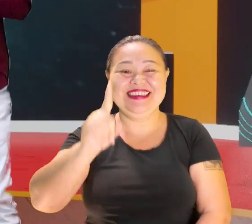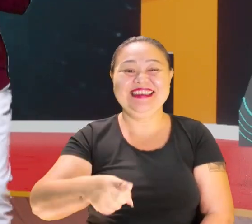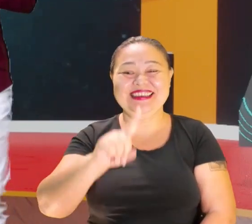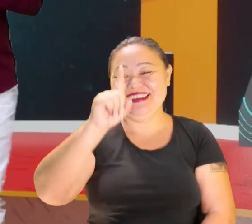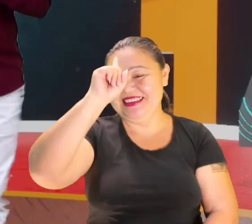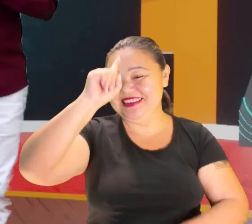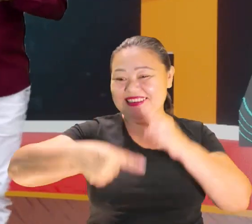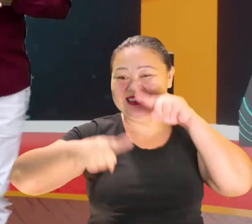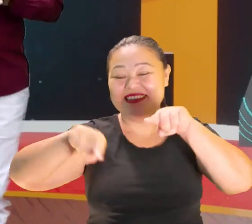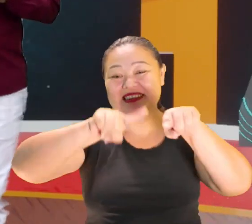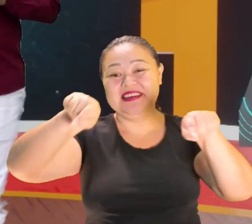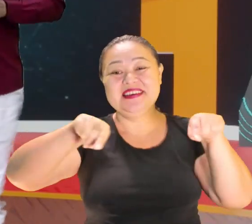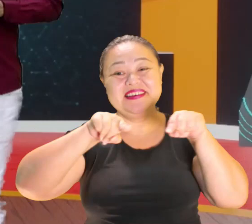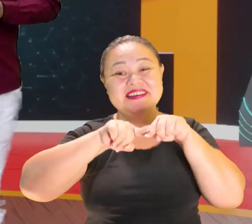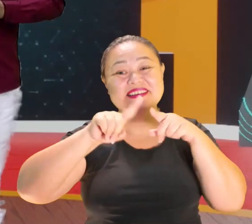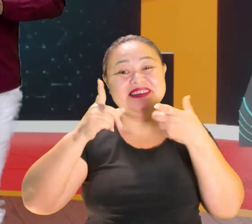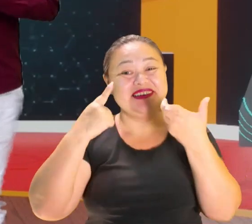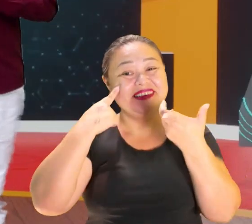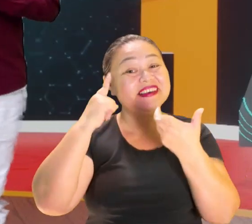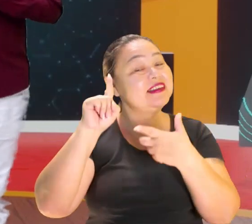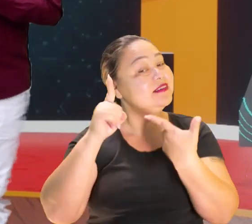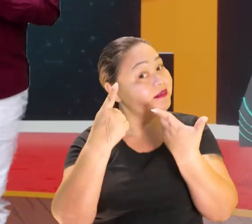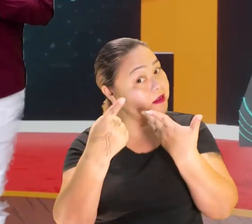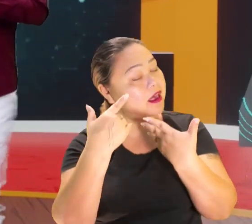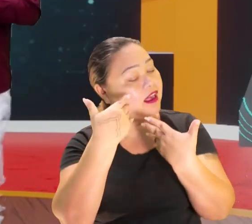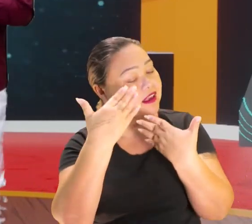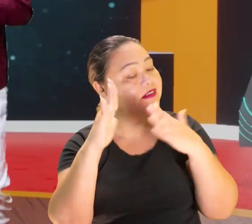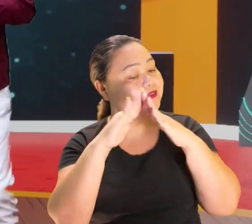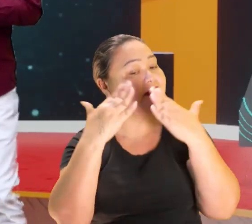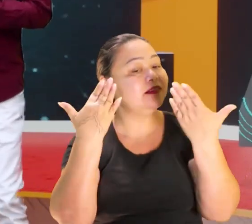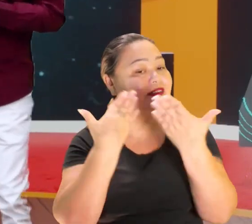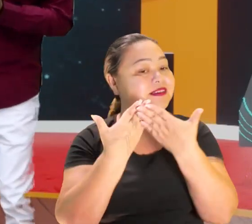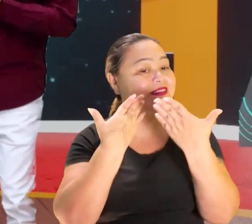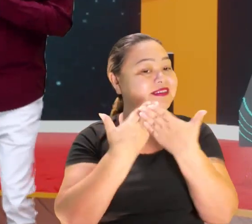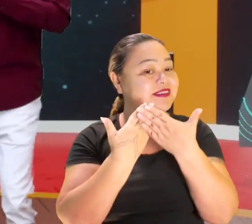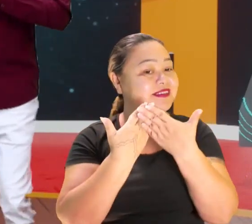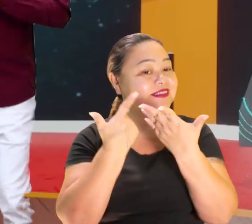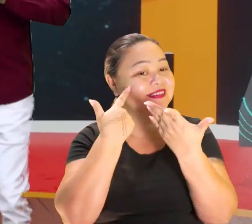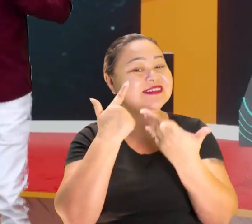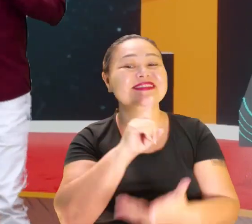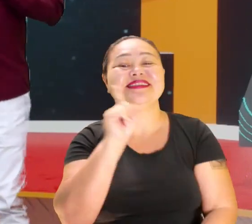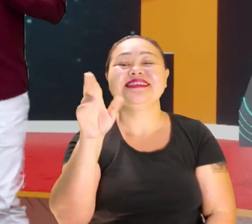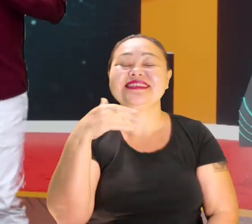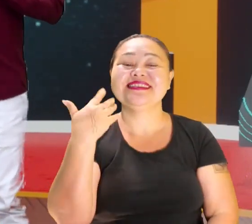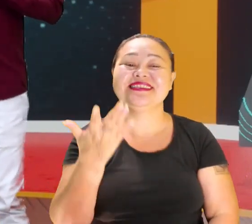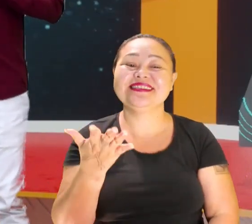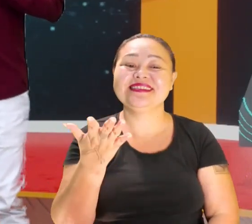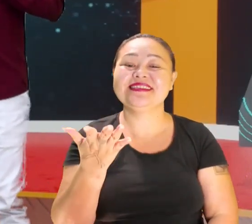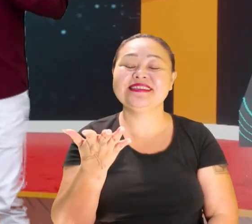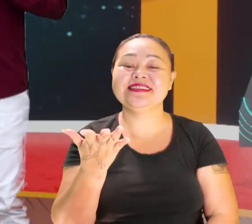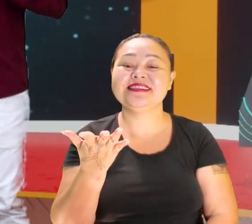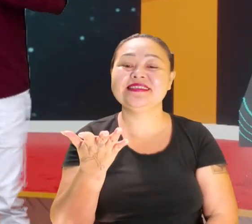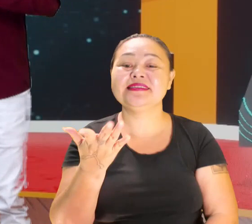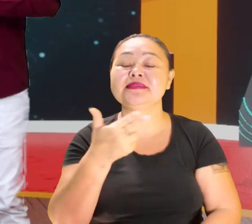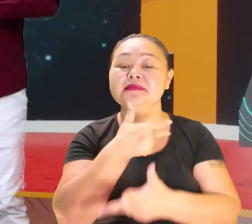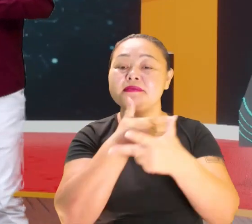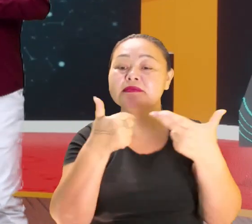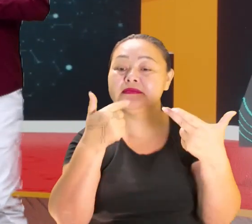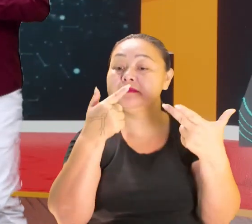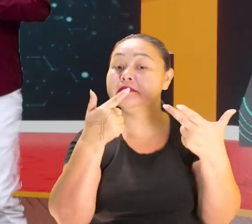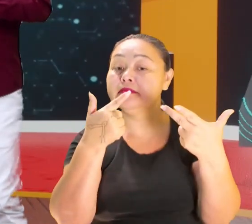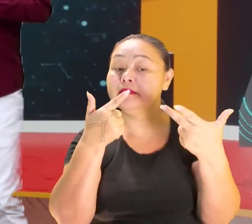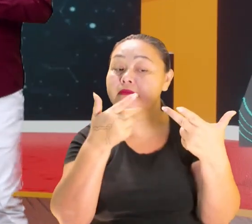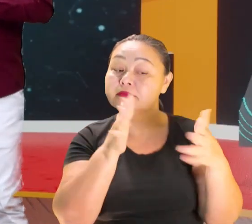aí. Tá com cara de escola. Isso aí é jeito de escola. Só impressão. Ó, Uma coisa é